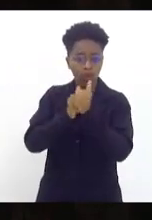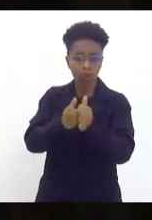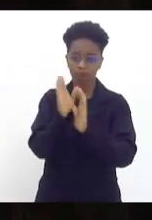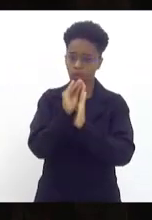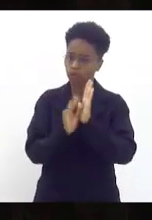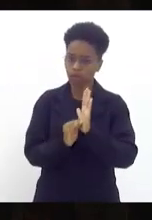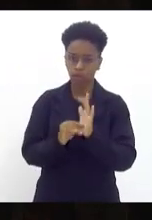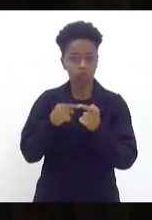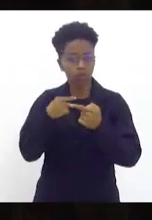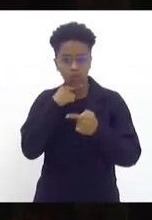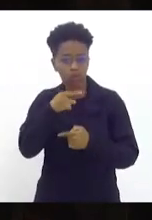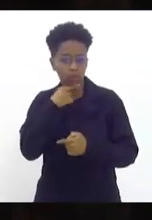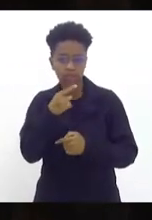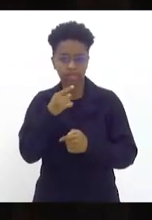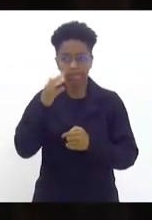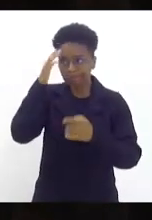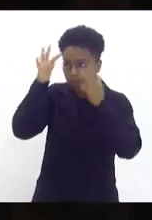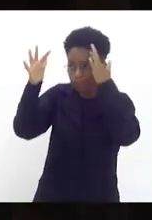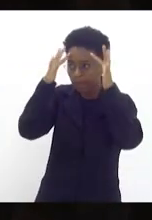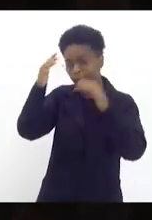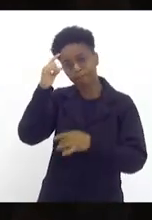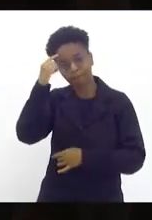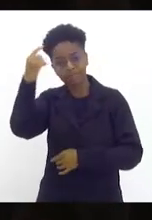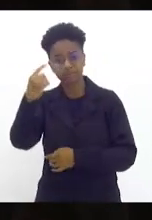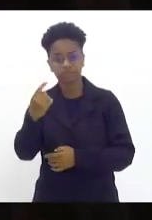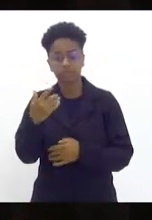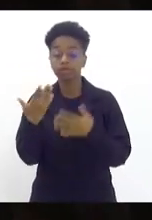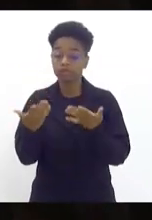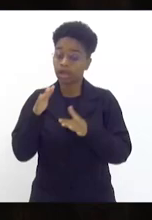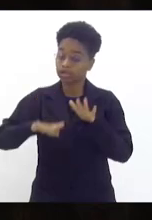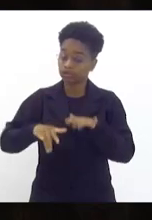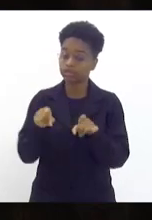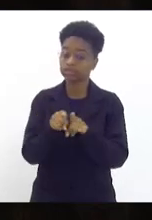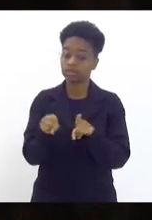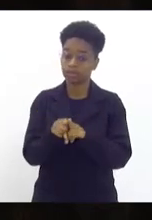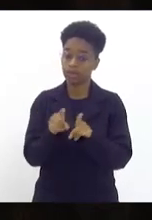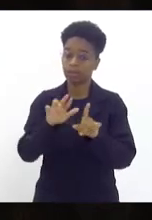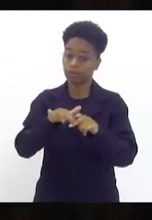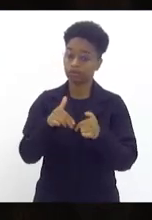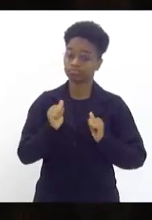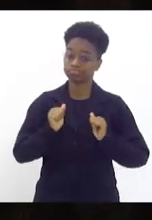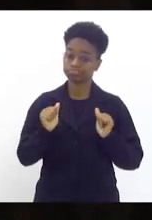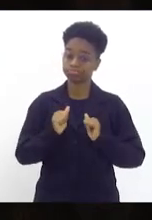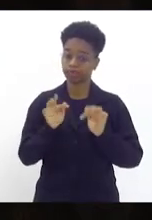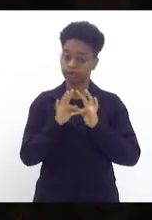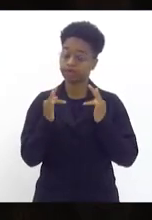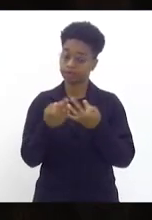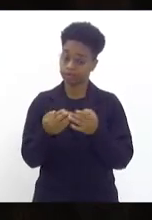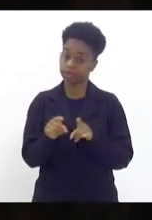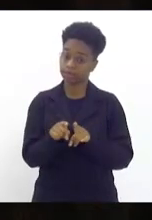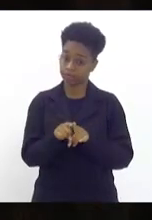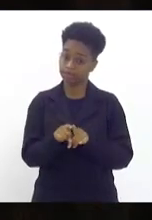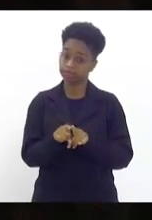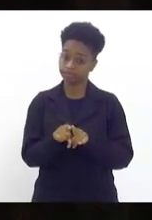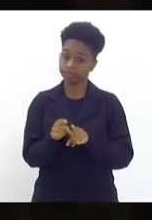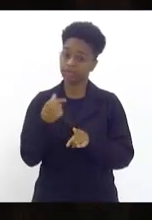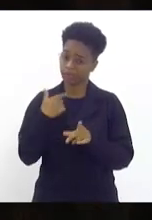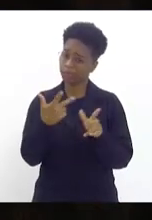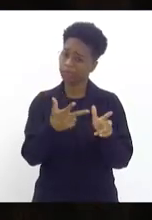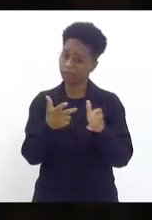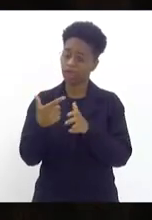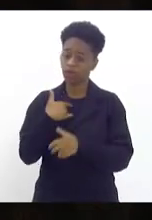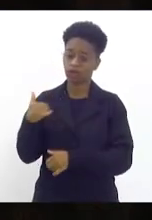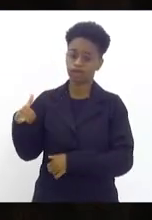um raciocínio. Porque é tudo assim. E, muitas vezes, por comodidade dos pais também. Eu viajo muito, muito, muito de avião.